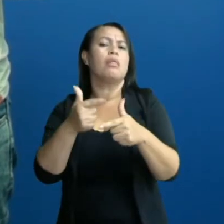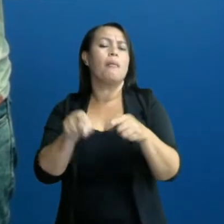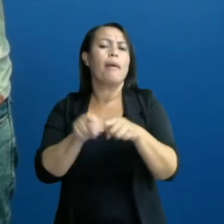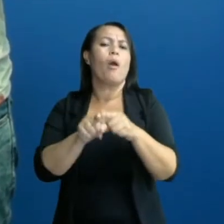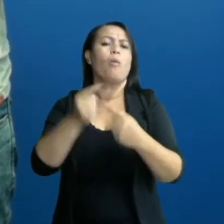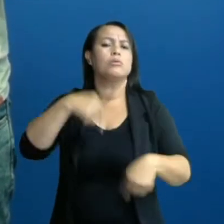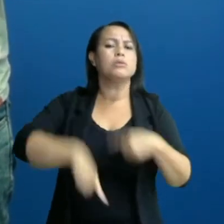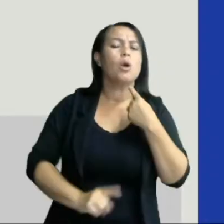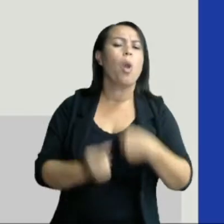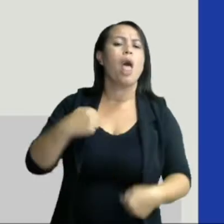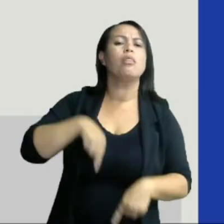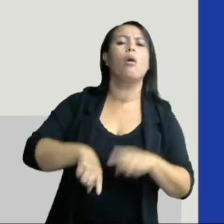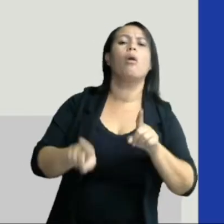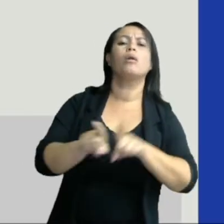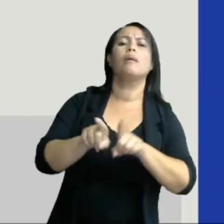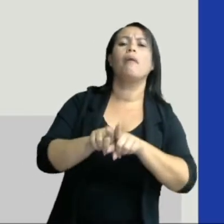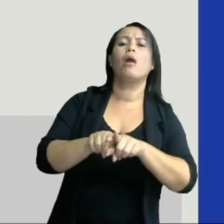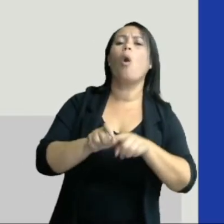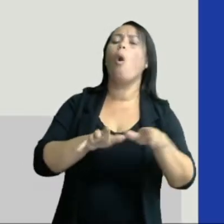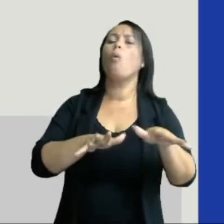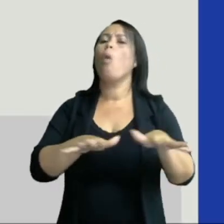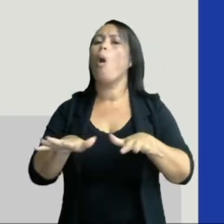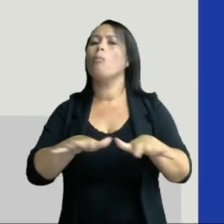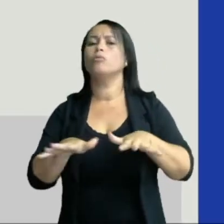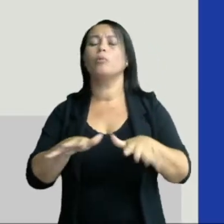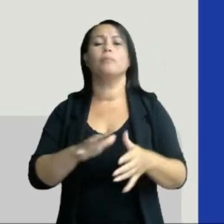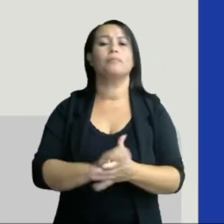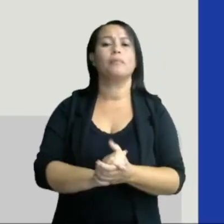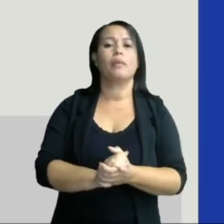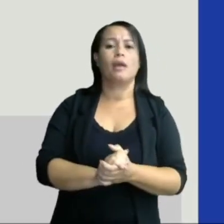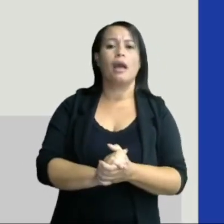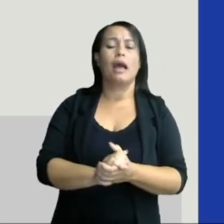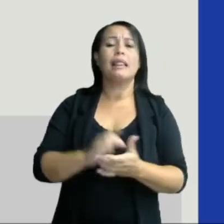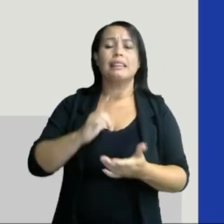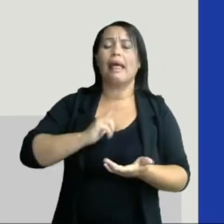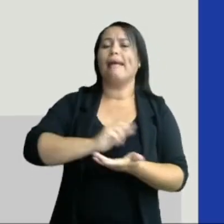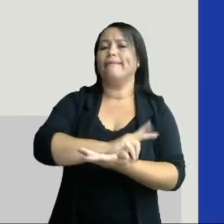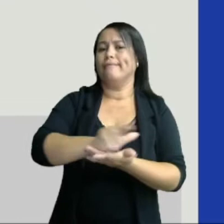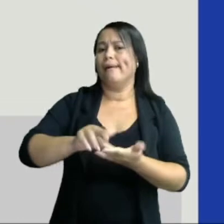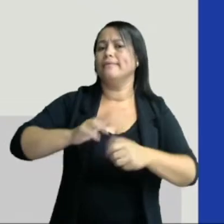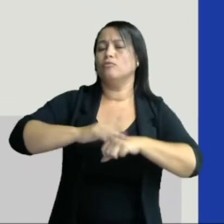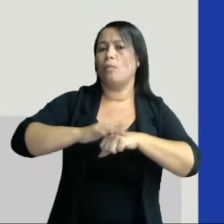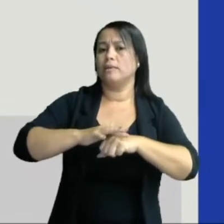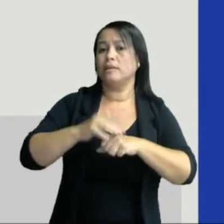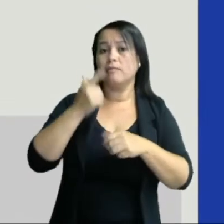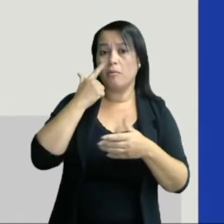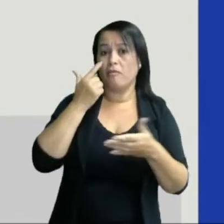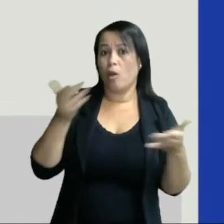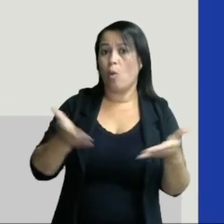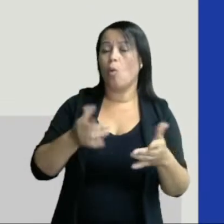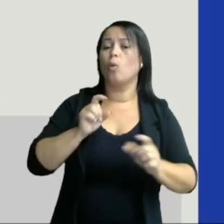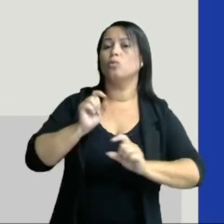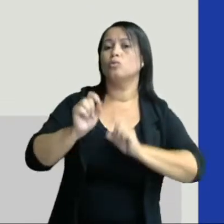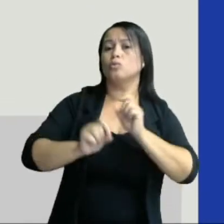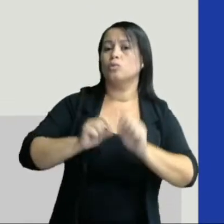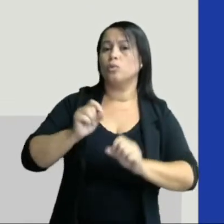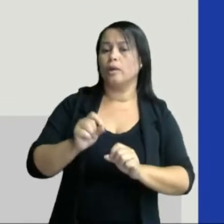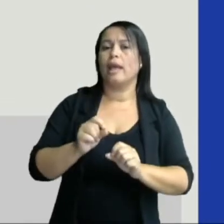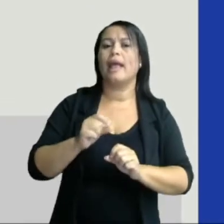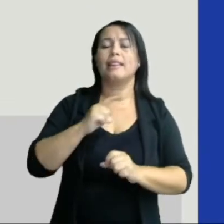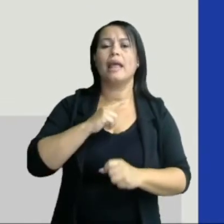sistema circulatório ou o sistema locomotor. Bem, entre as doenças que veremos hoje estão